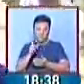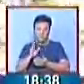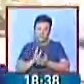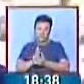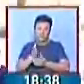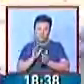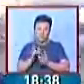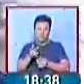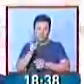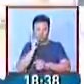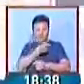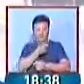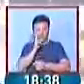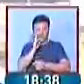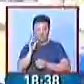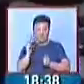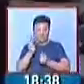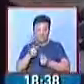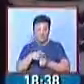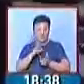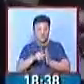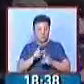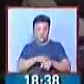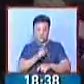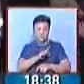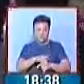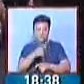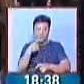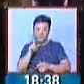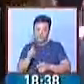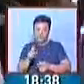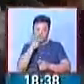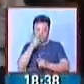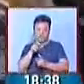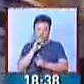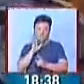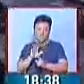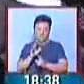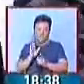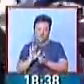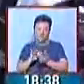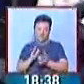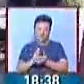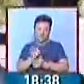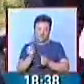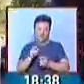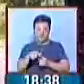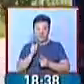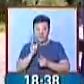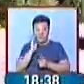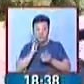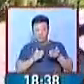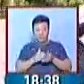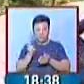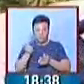roubar tempo porque aquilo é tudo em simultâneo e com um único clique o cliente fica com ligação à internet. Passa pela publicidade e depois